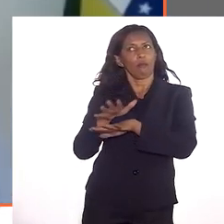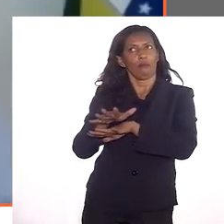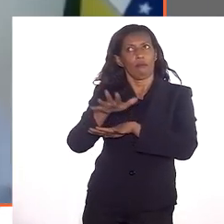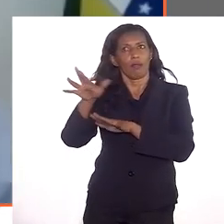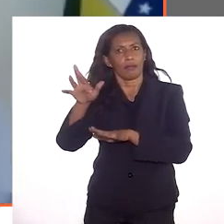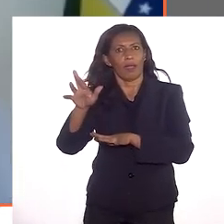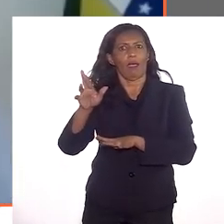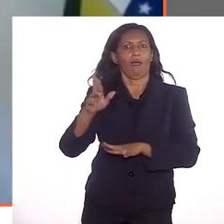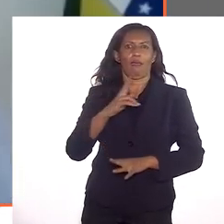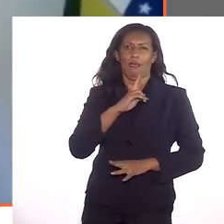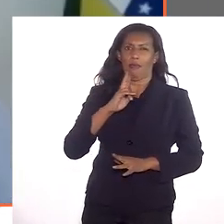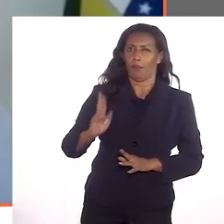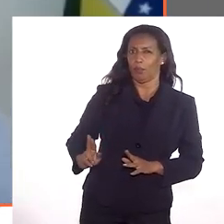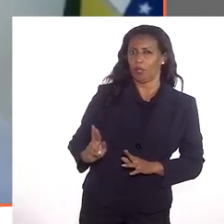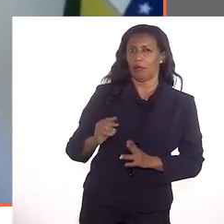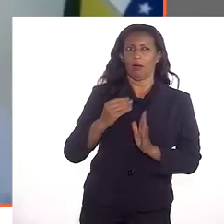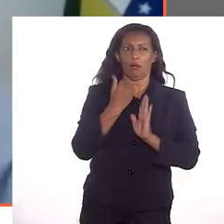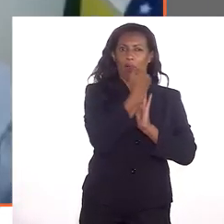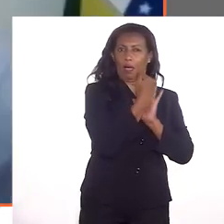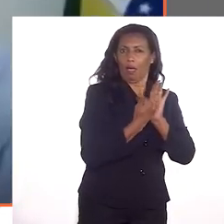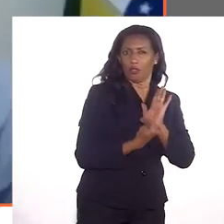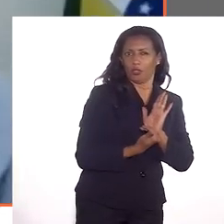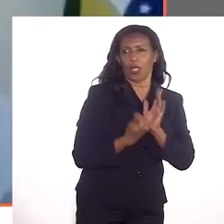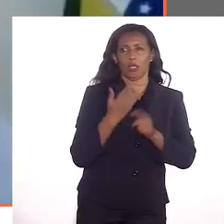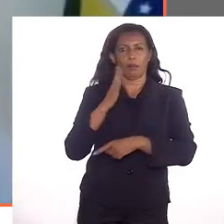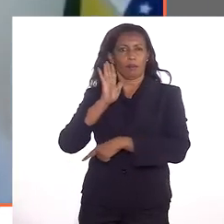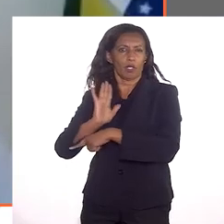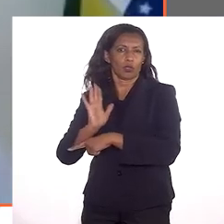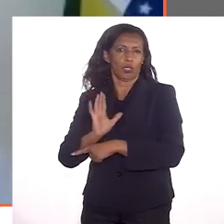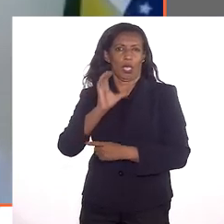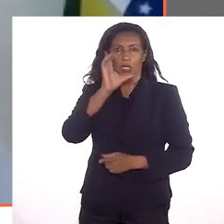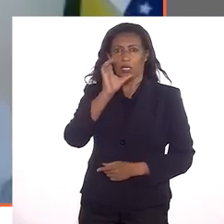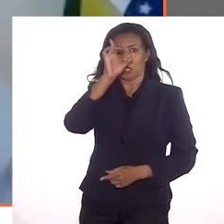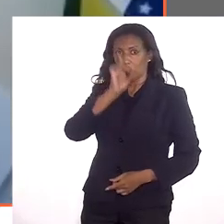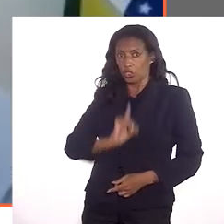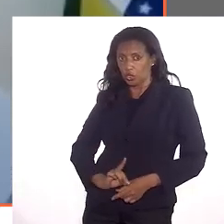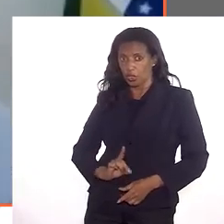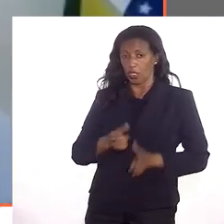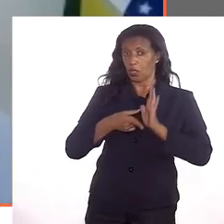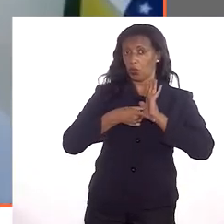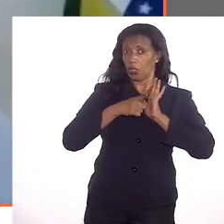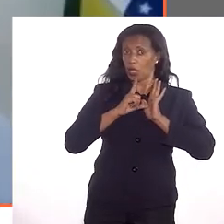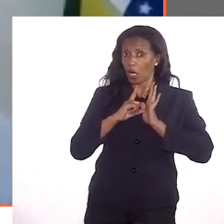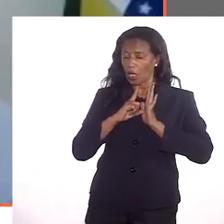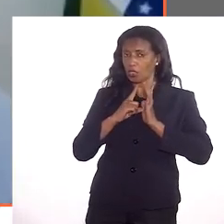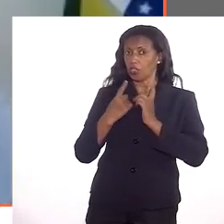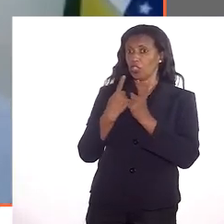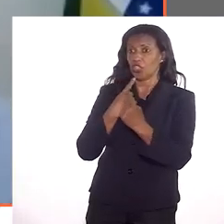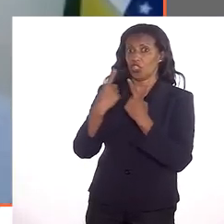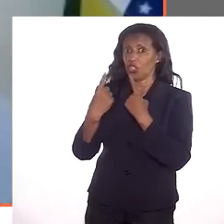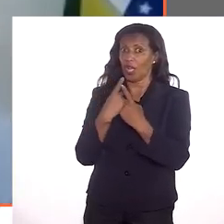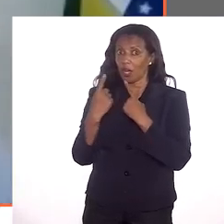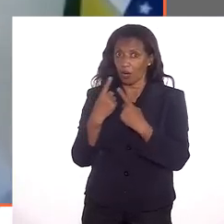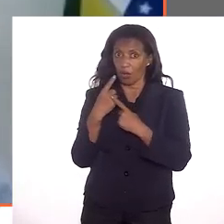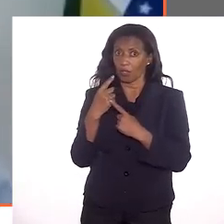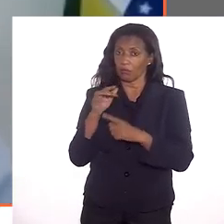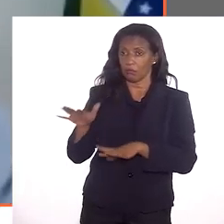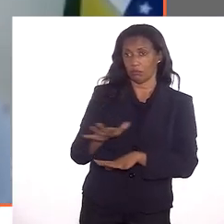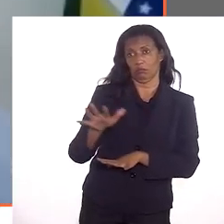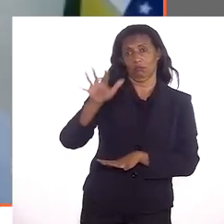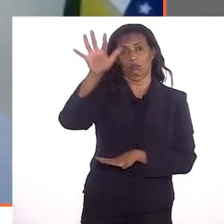ocupação republicana, cidadã, com uma agenda de promoção de cidadania e direitos, que antes disso dialogue com esses